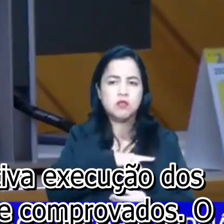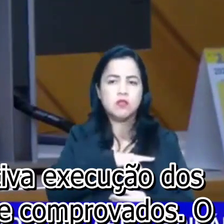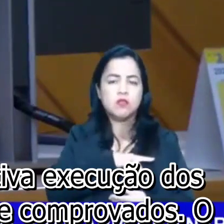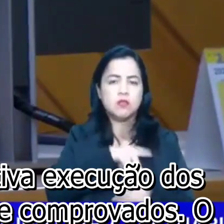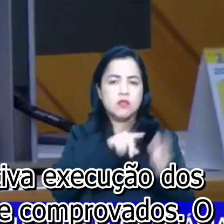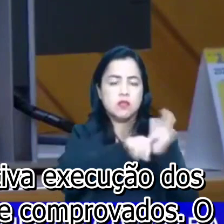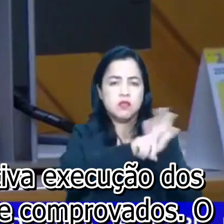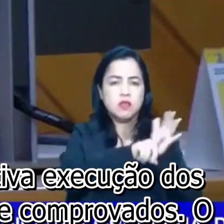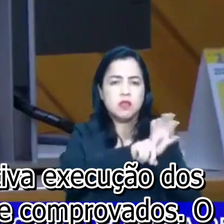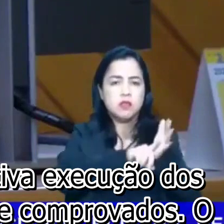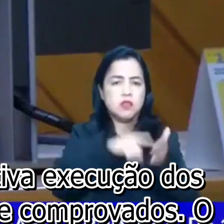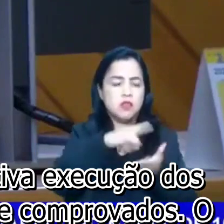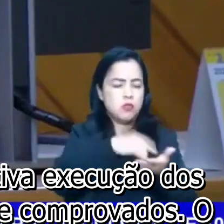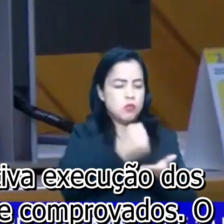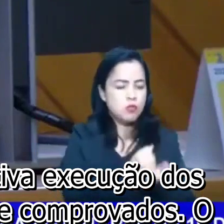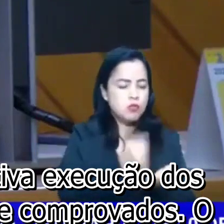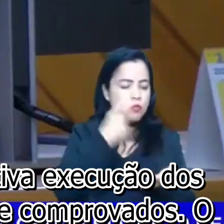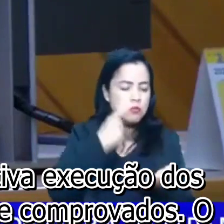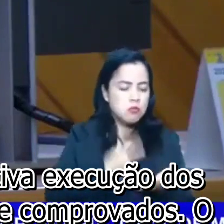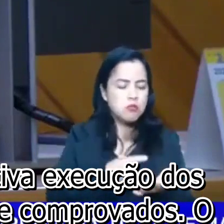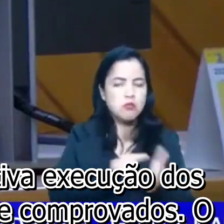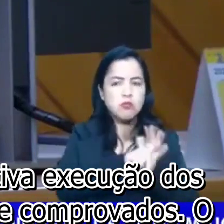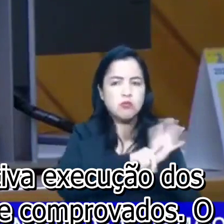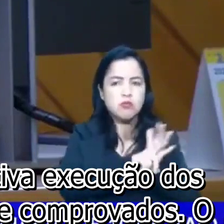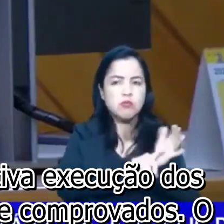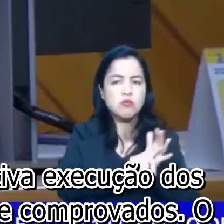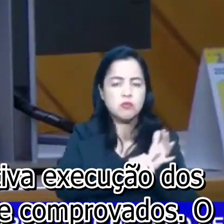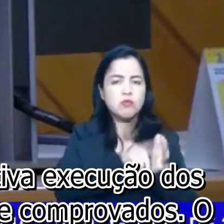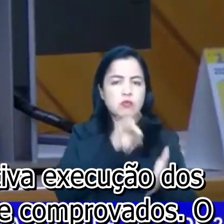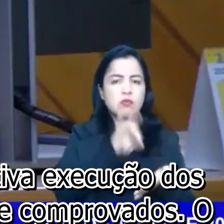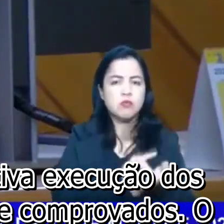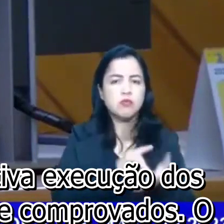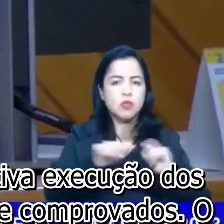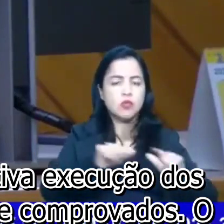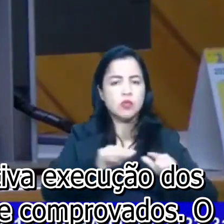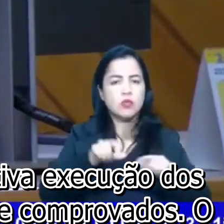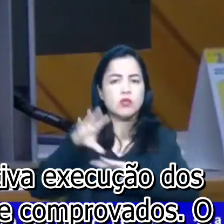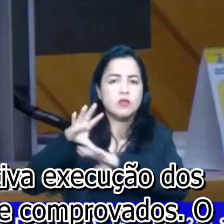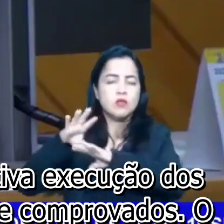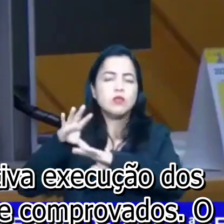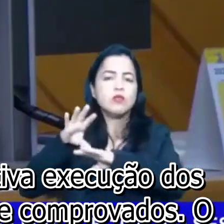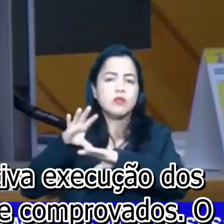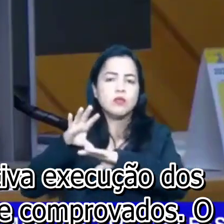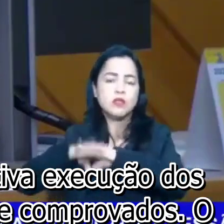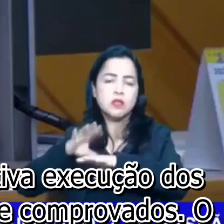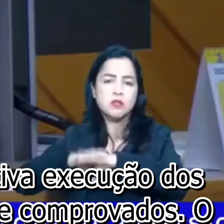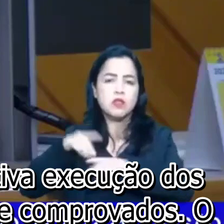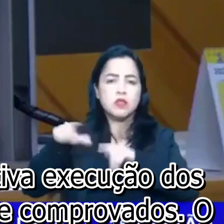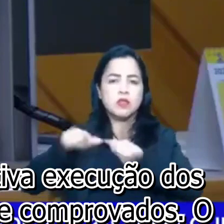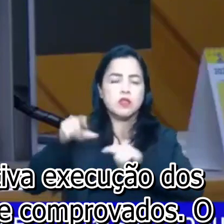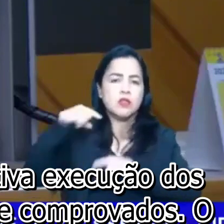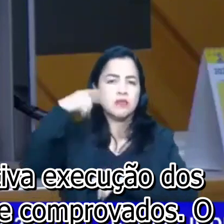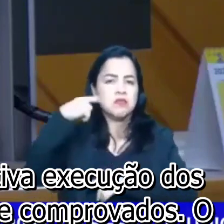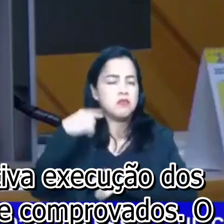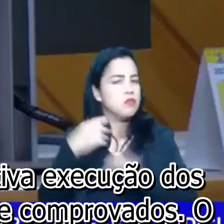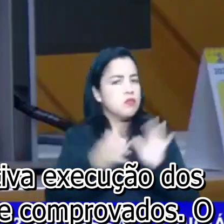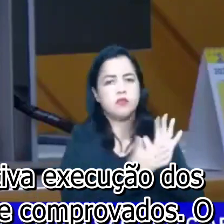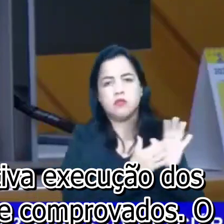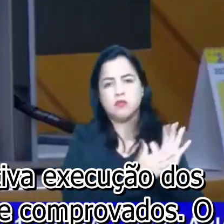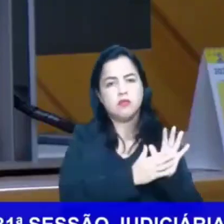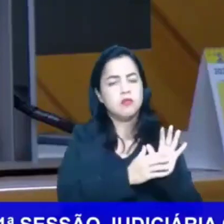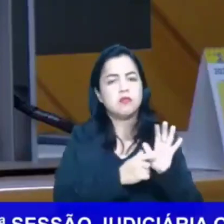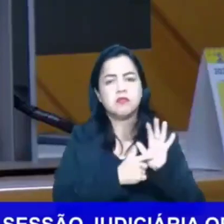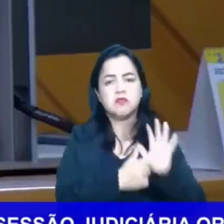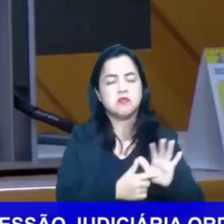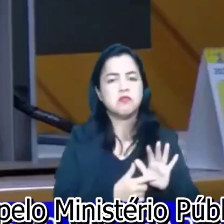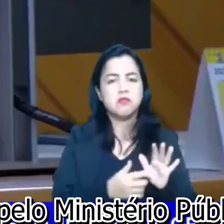ao analisar os documentos existentes, verificou que a efetiva execução dos serviços advocatícios e contábeis não foram regularmente comprovados.